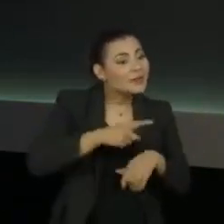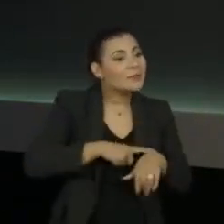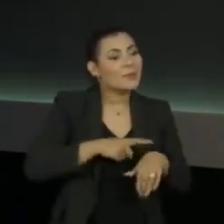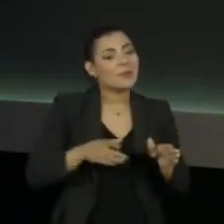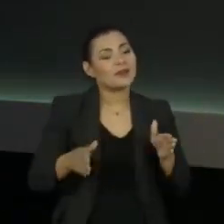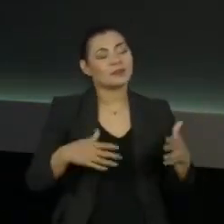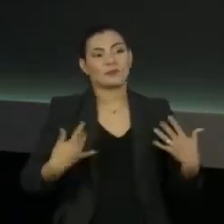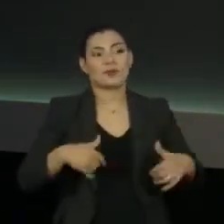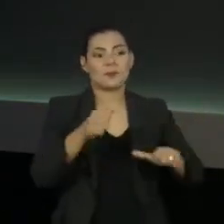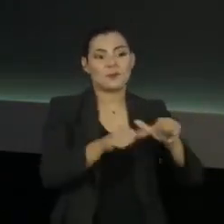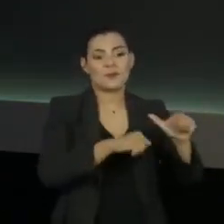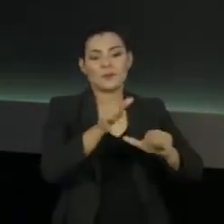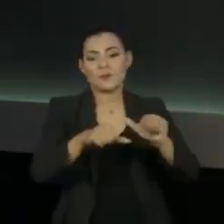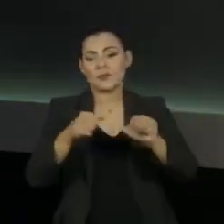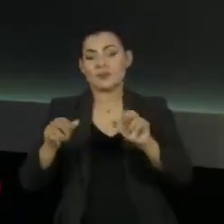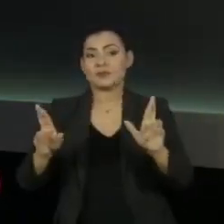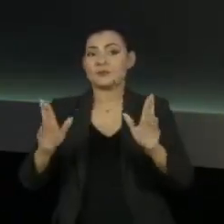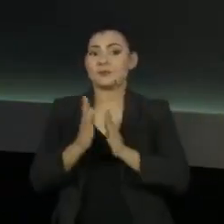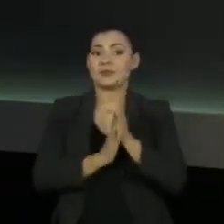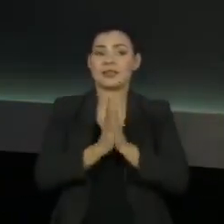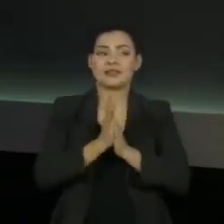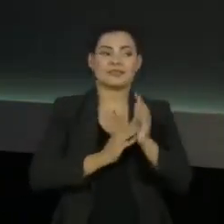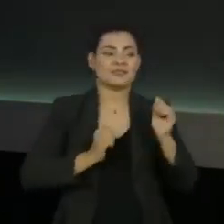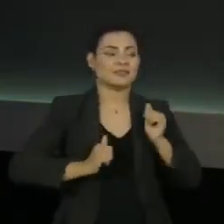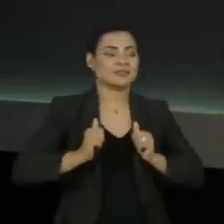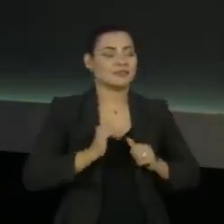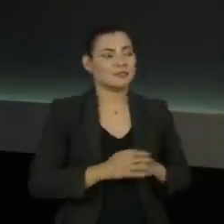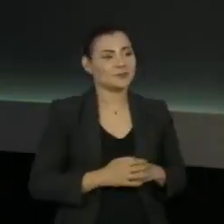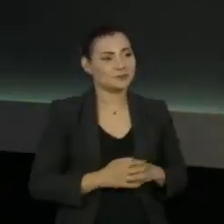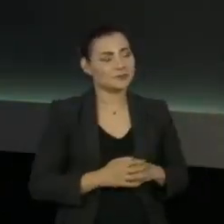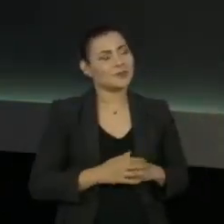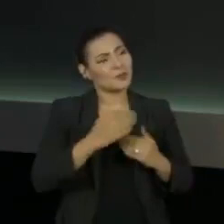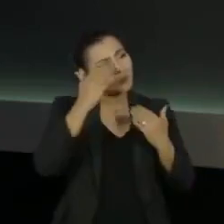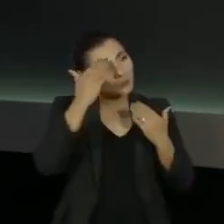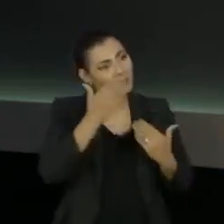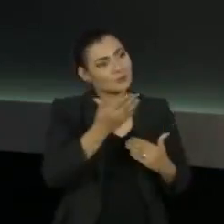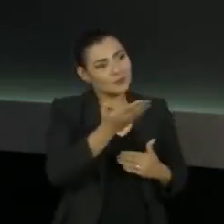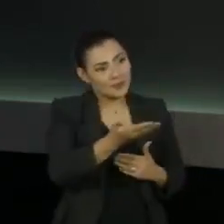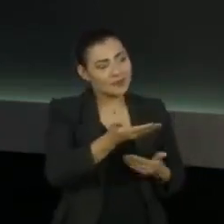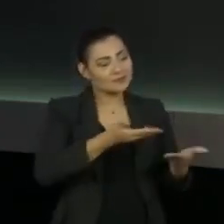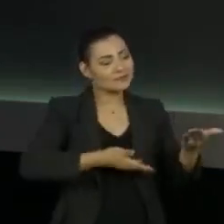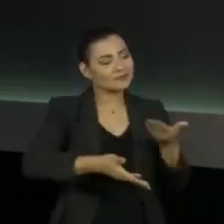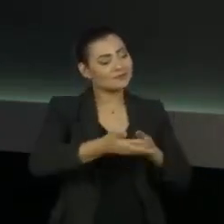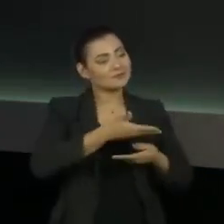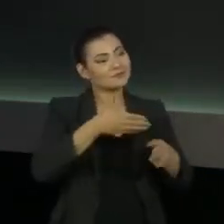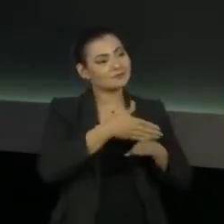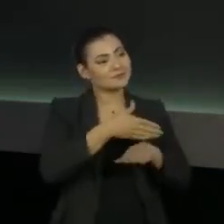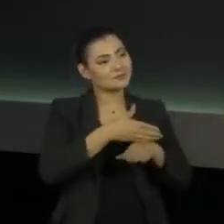de tantas mudanças e tantas expectativas. Marcelo Lau, muito obrigada por estar